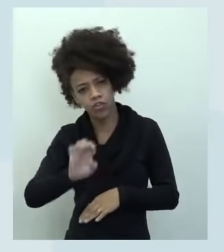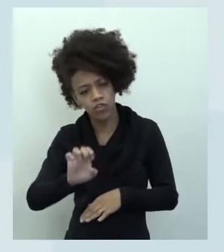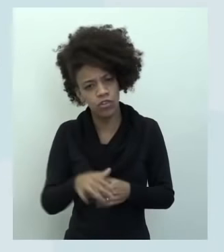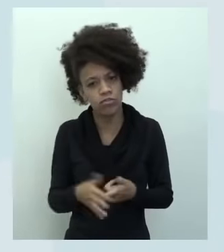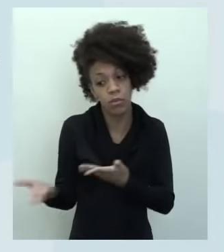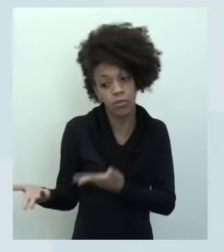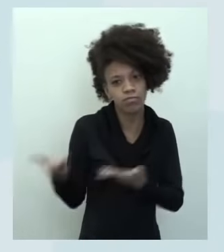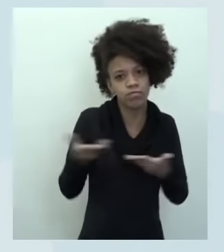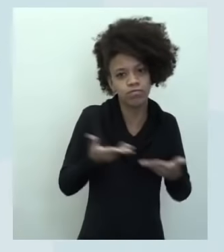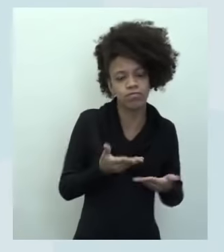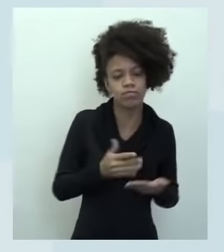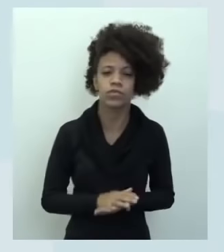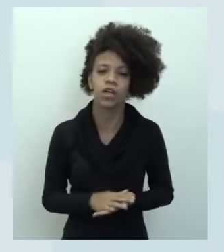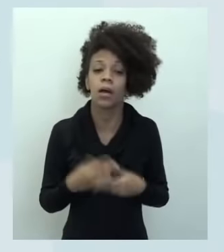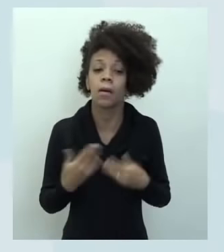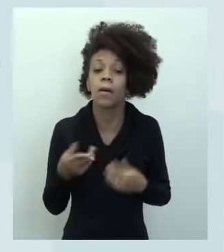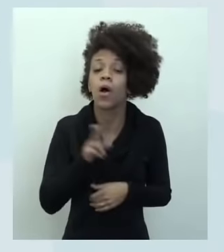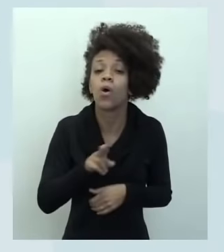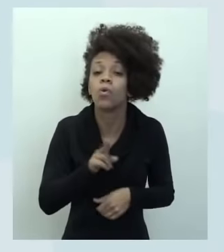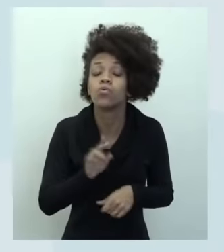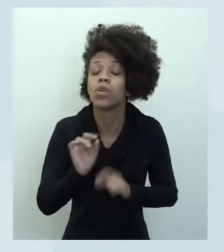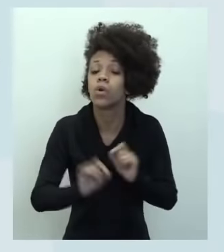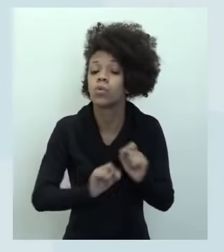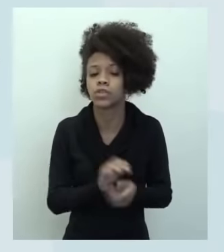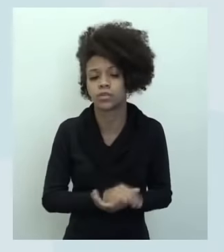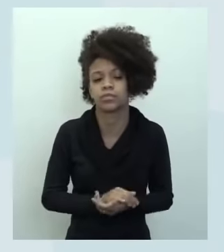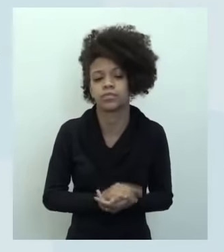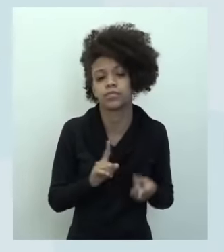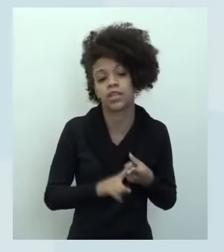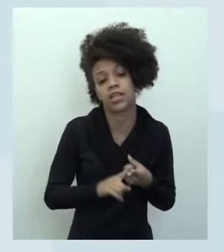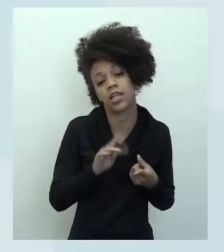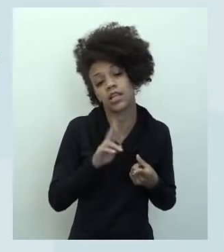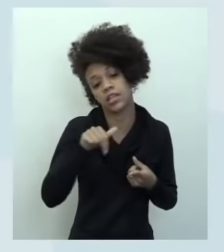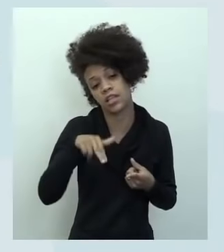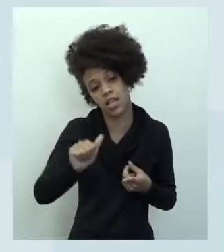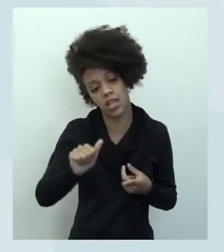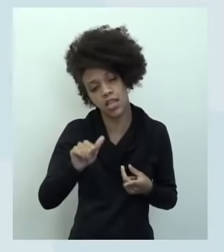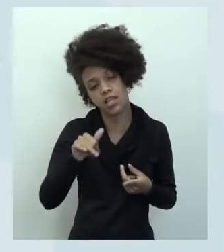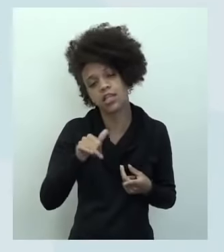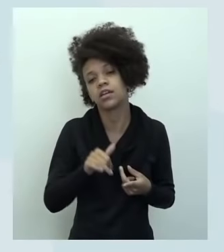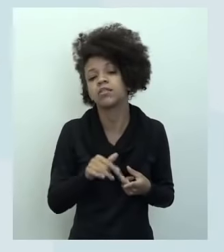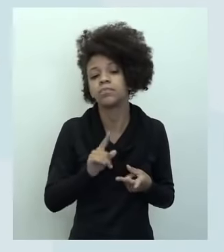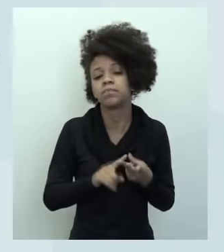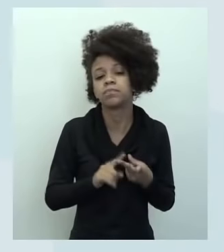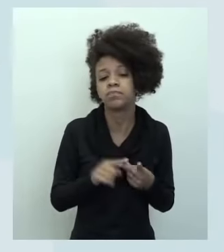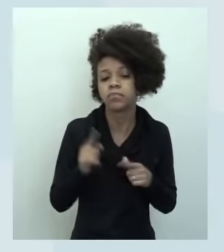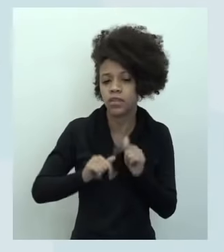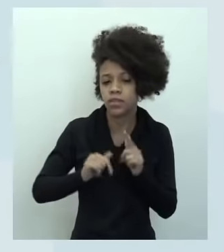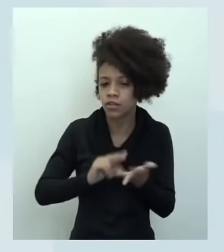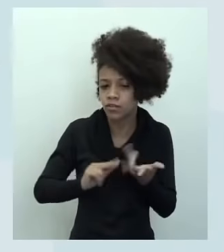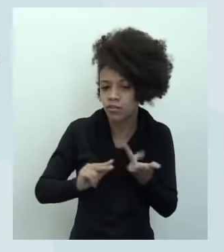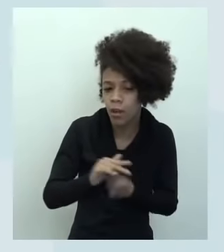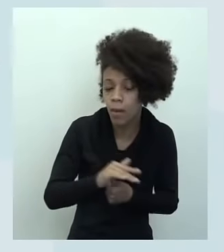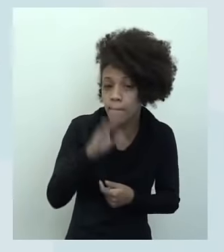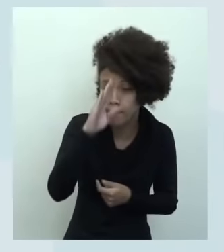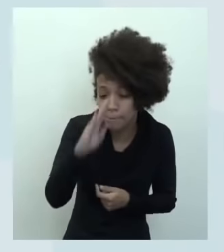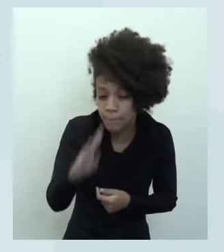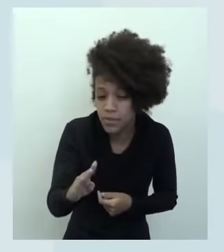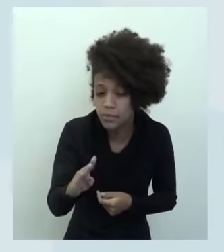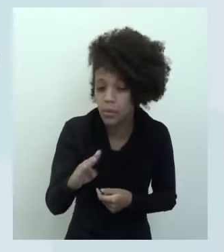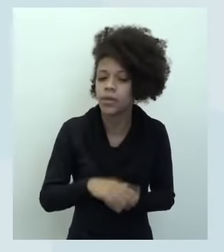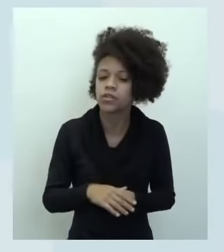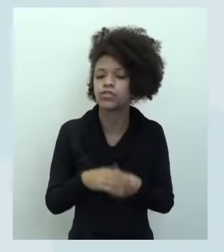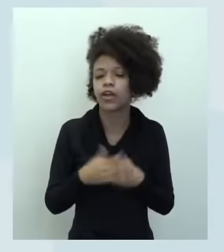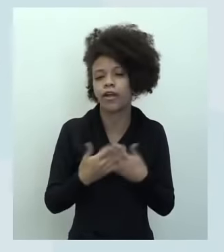convite. Para isso nós vamos precisar de alguns materiais, trena ou fita métrica, materiais diversos, principalmente vamos dar aí,